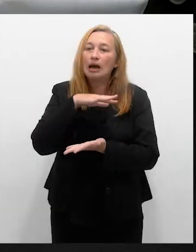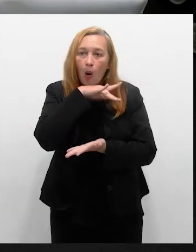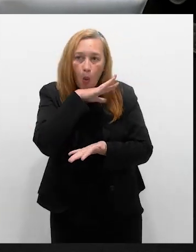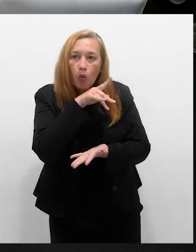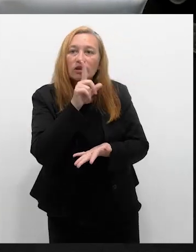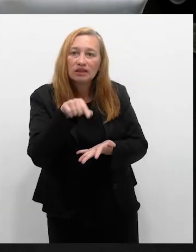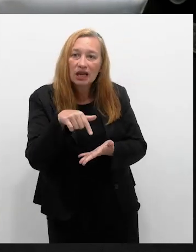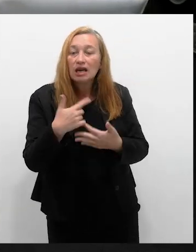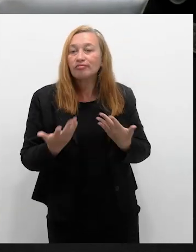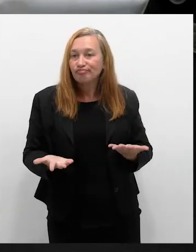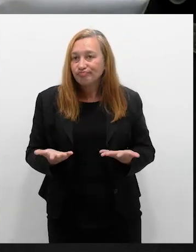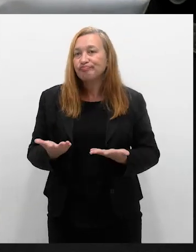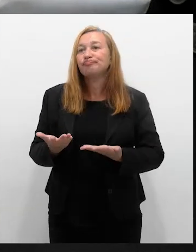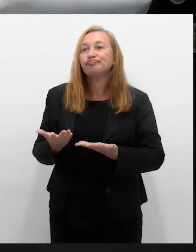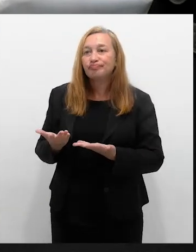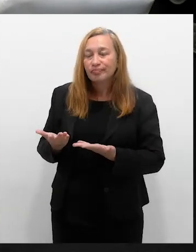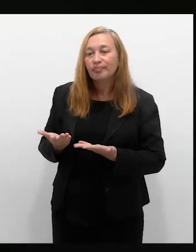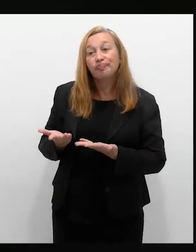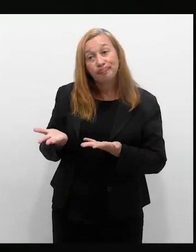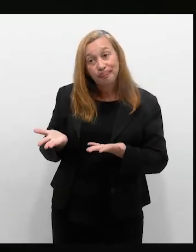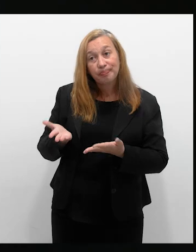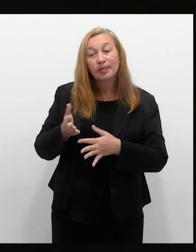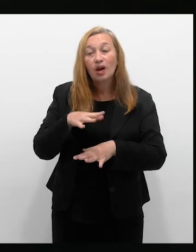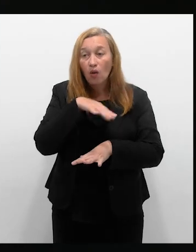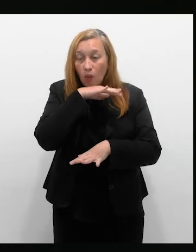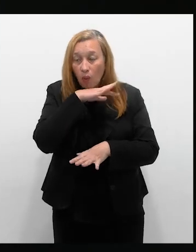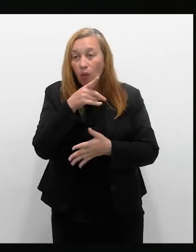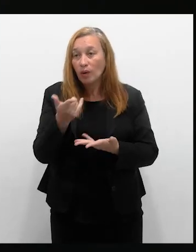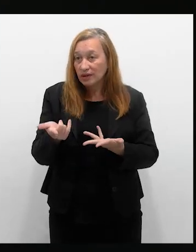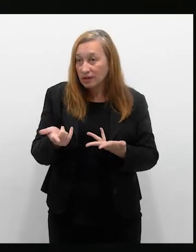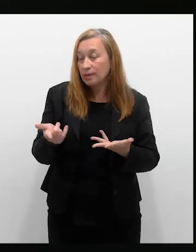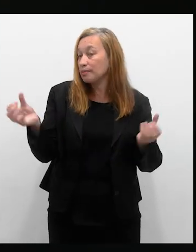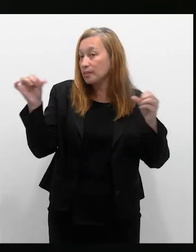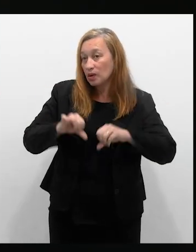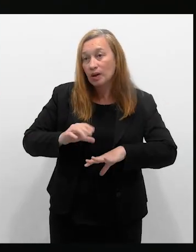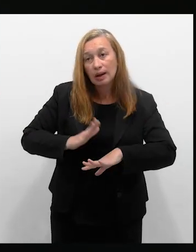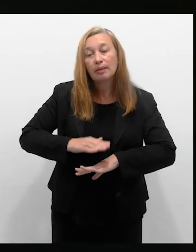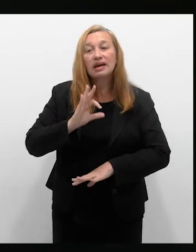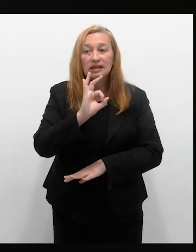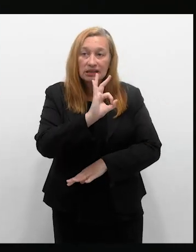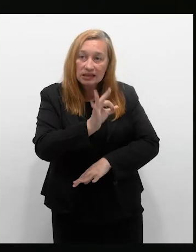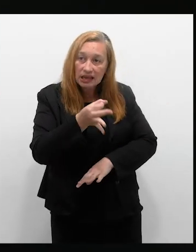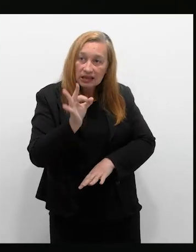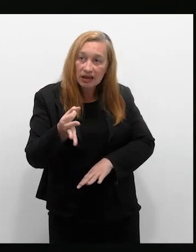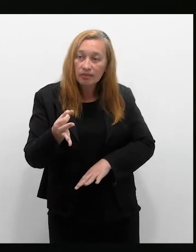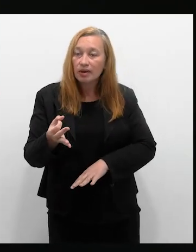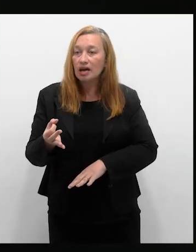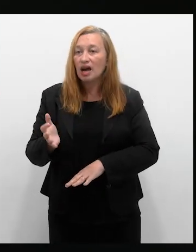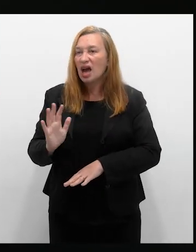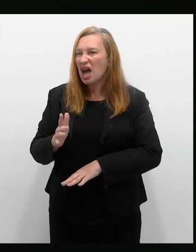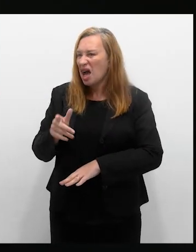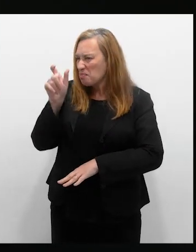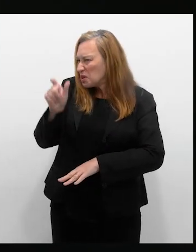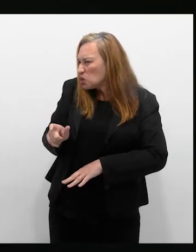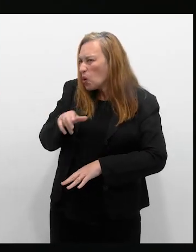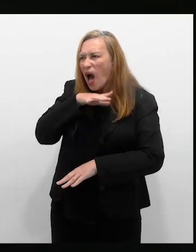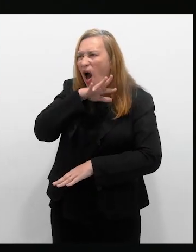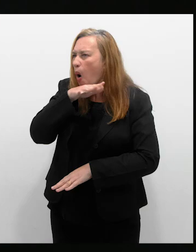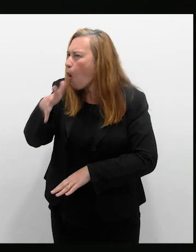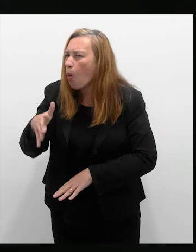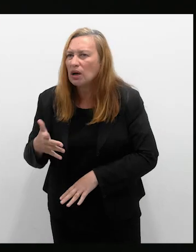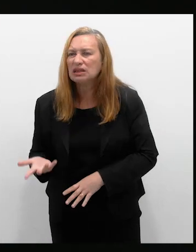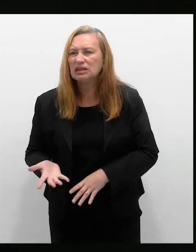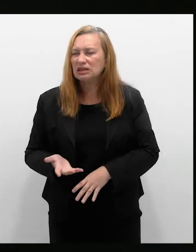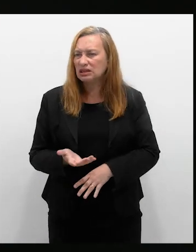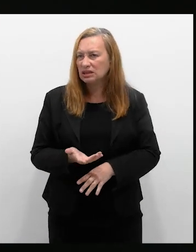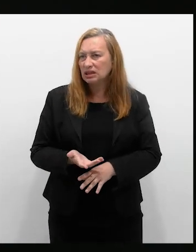muito ruim, né? Porque aí o que fica é muito a imagem ruim, é lógico. moral do transtorno. Exatamente. Né? Que a pessoa é ruim, que a pessoa é uma... Que nem cantam